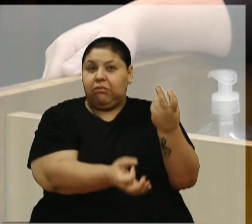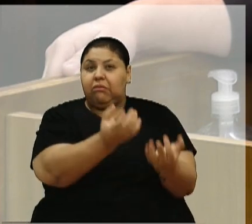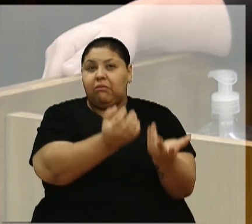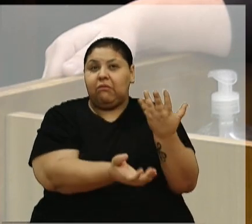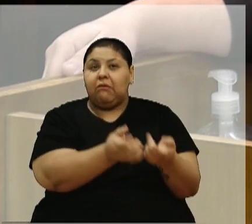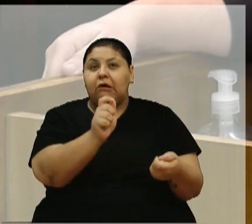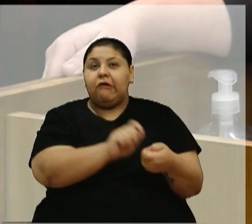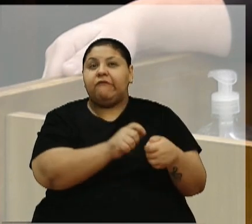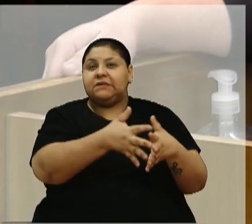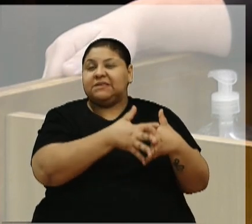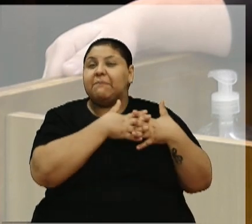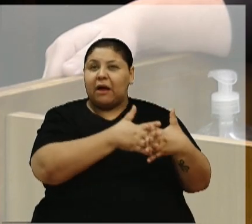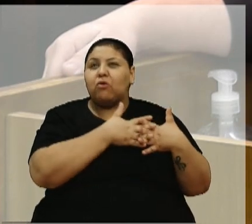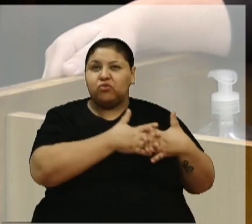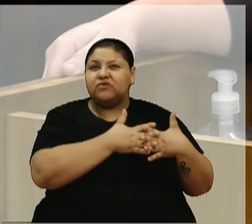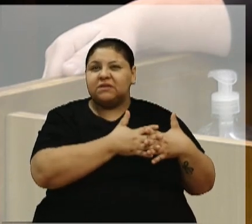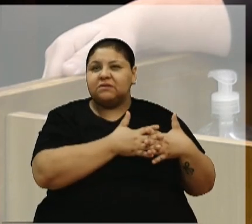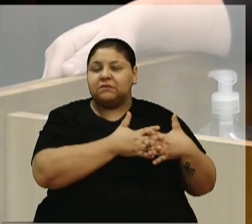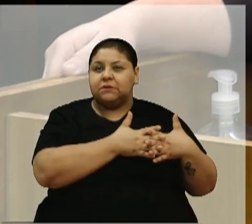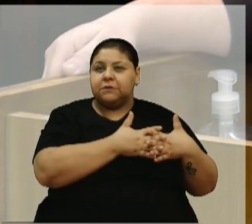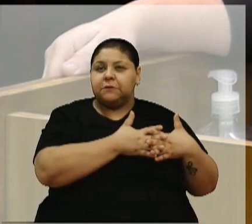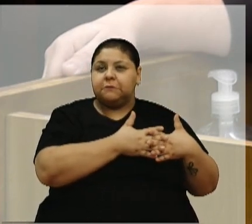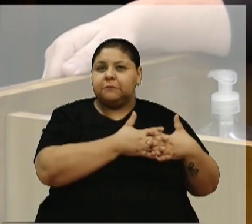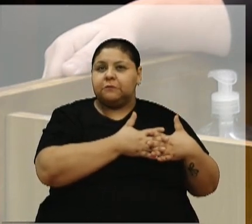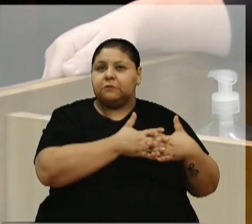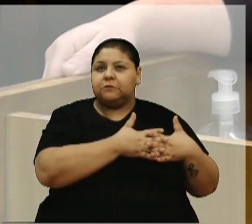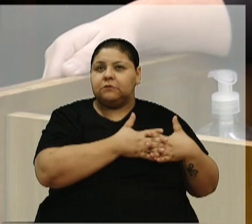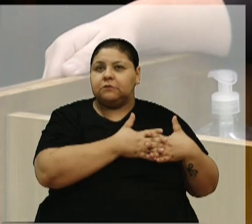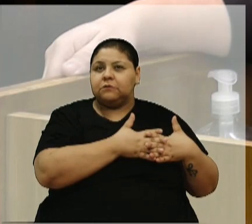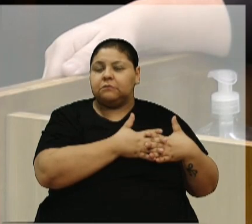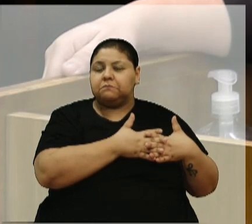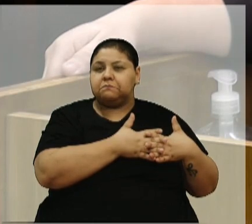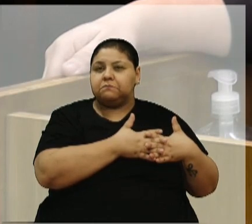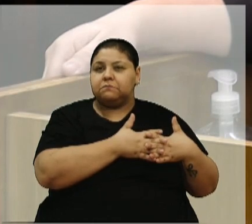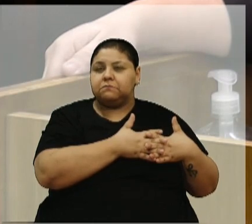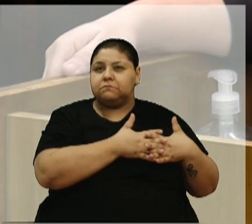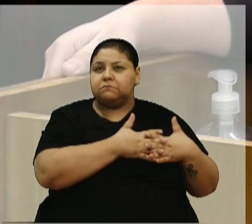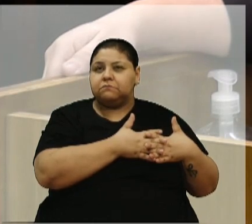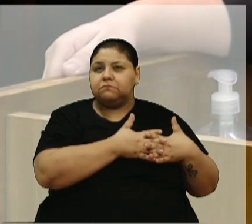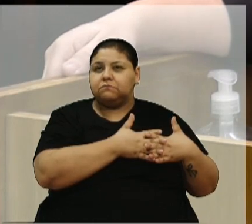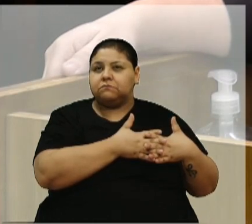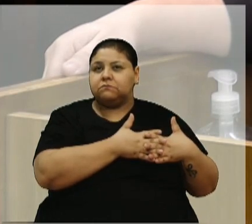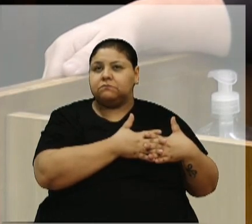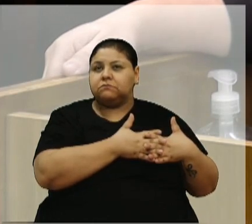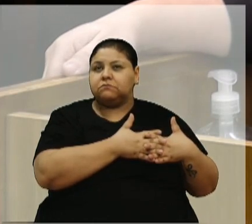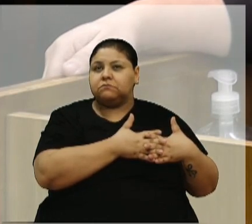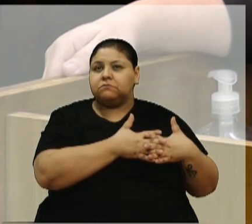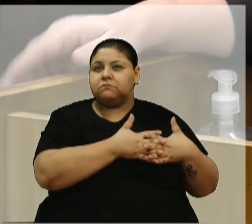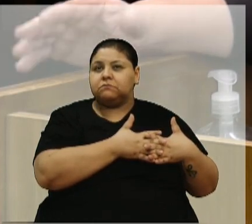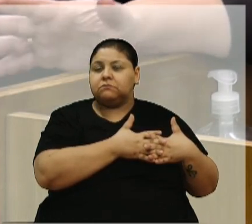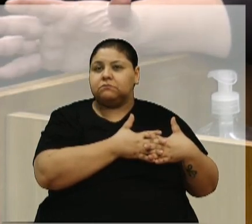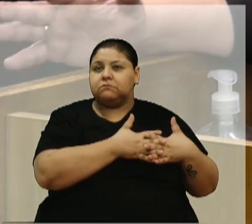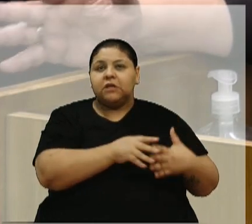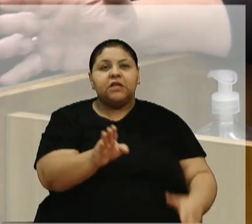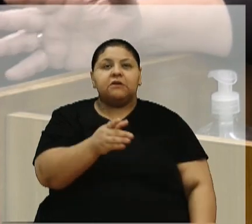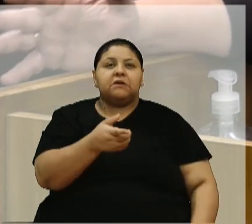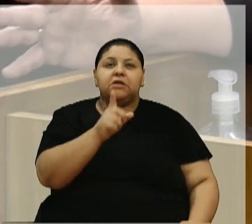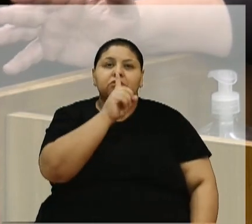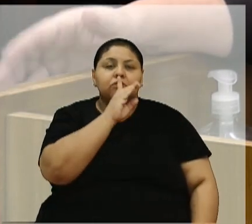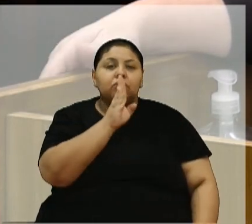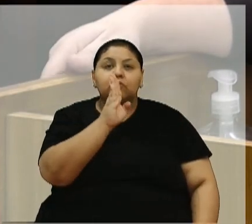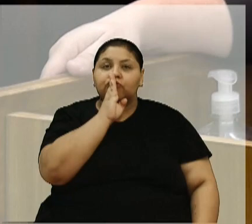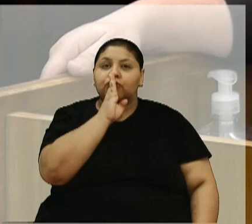fazer qualquer outro tipo de coisa que não ficasse na licitude. Que é ilícito